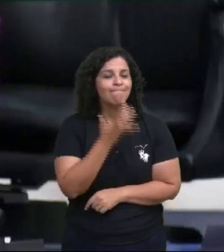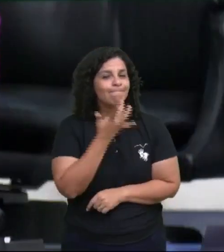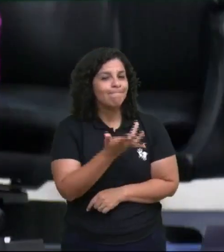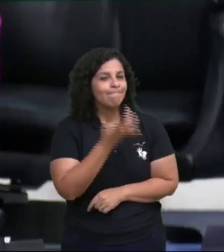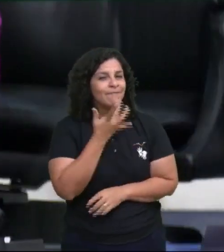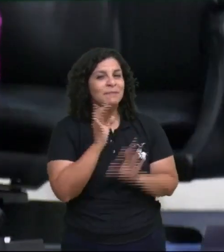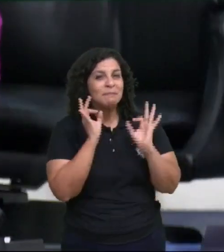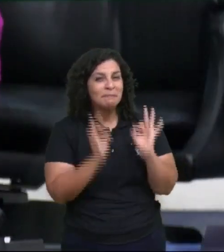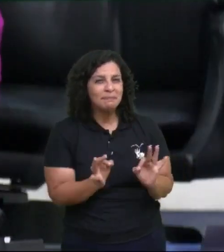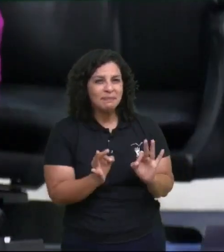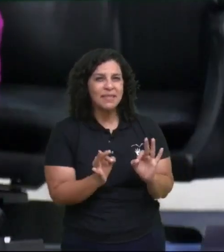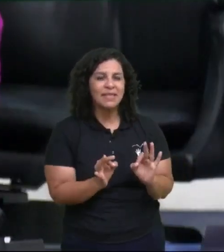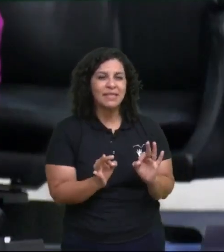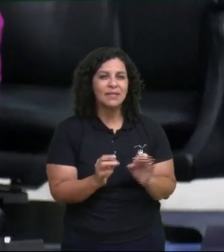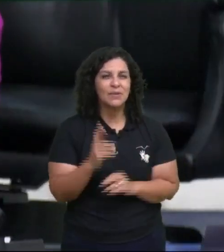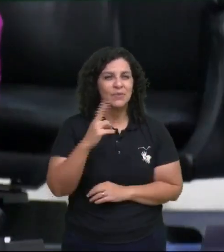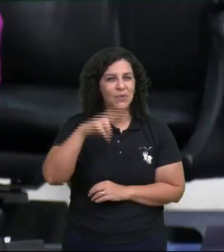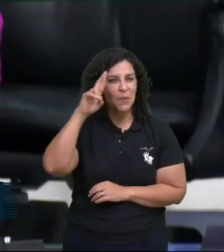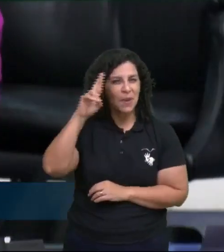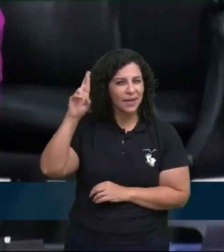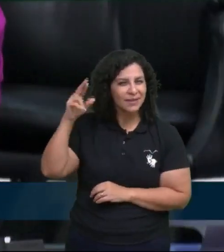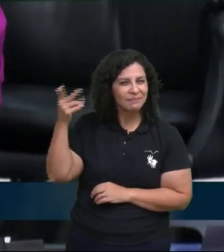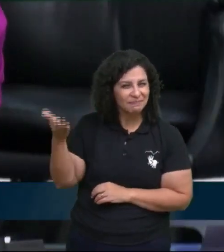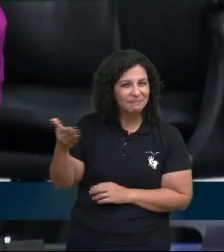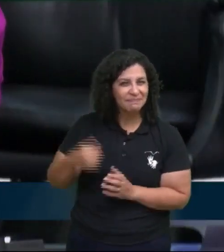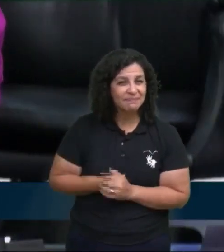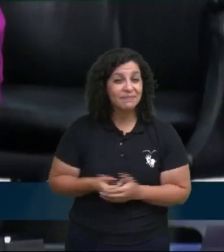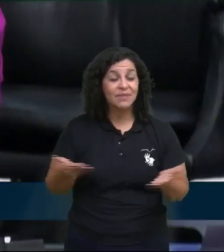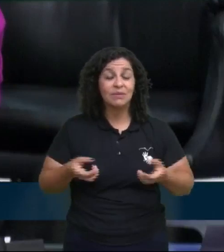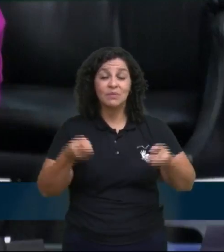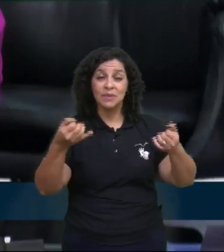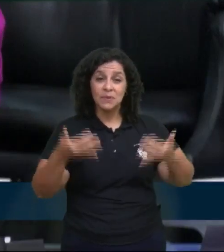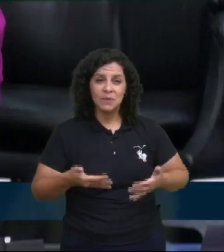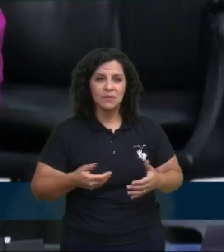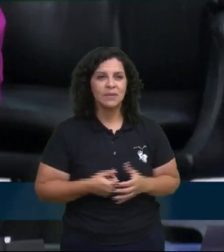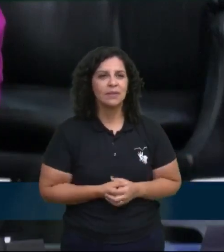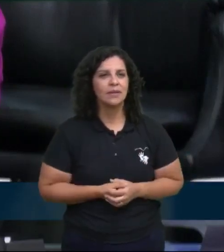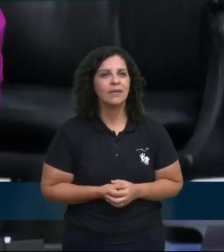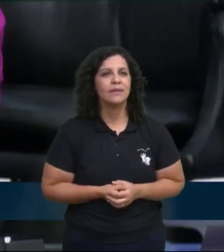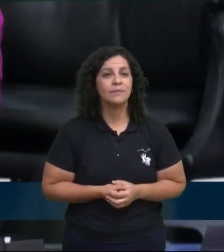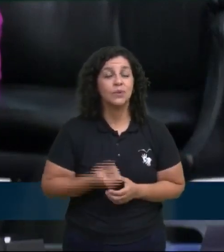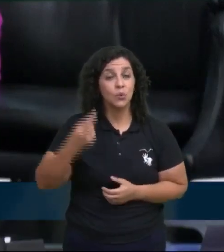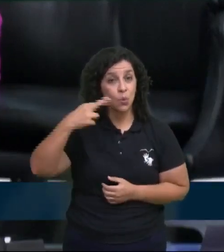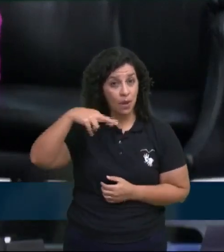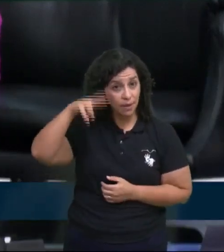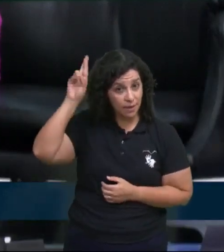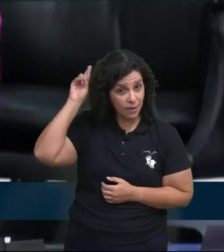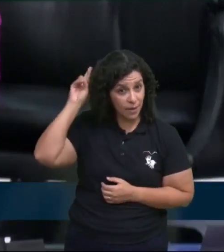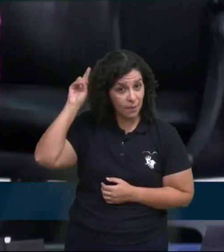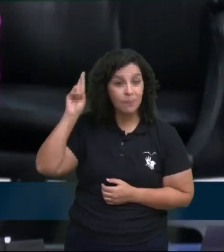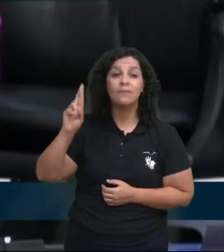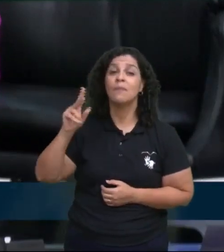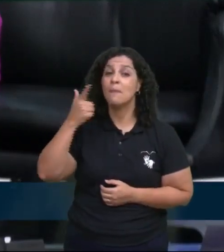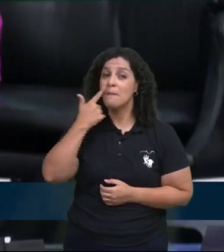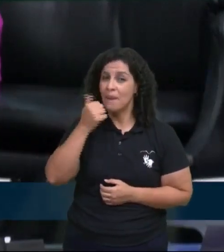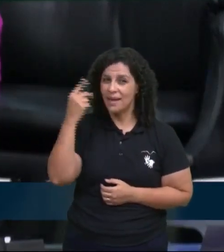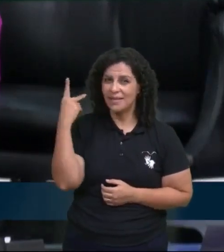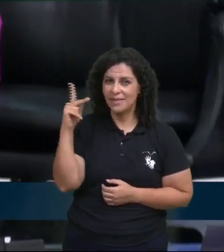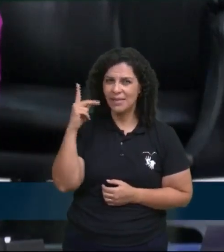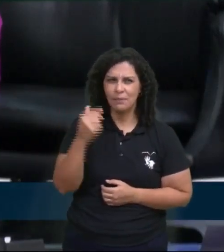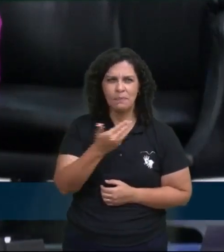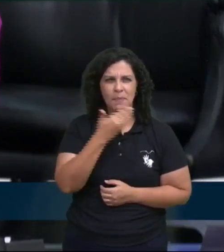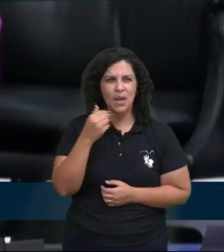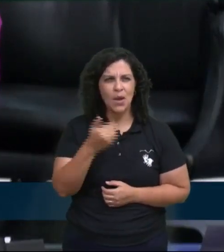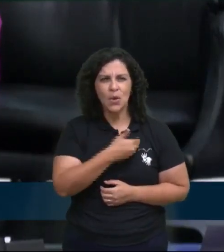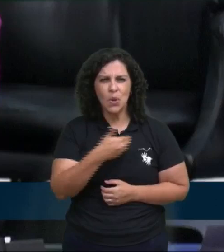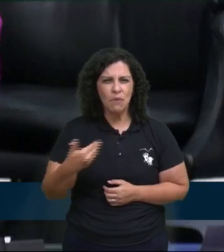fã do seu Roberto Requião. E eu quero dizer que o Requião foi um dos melhores governadores